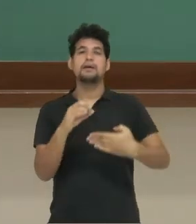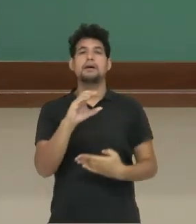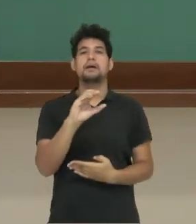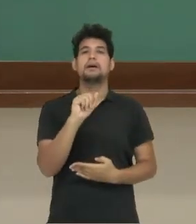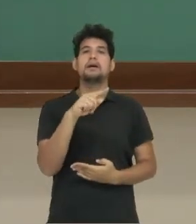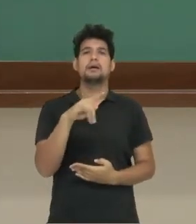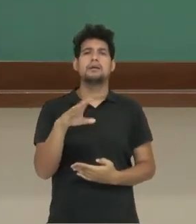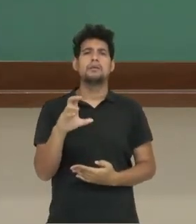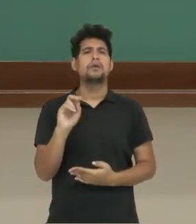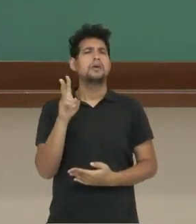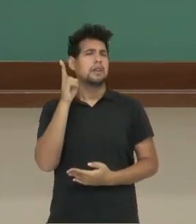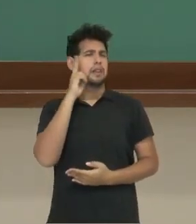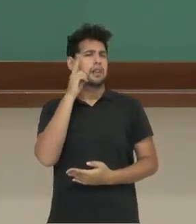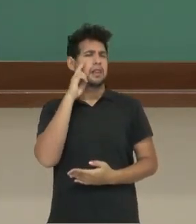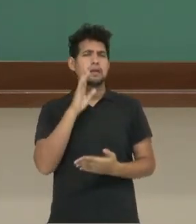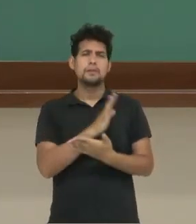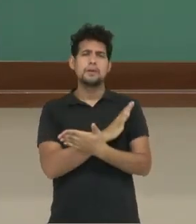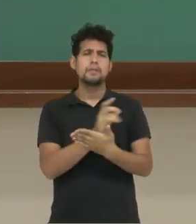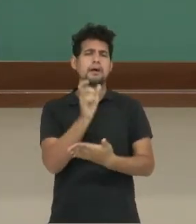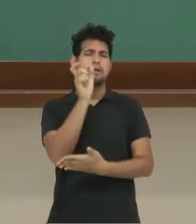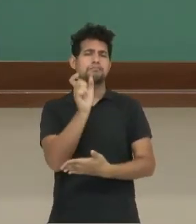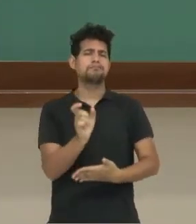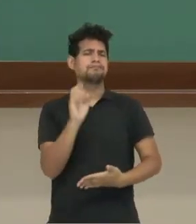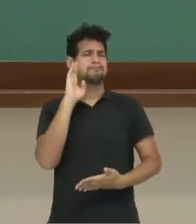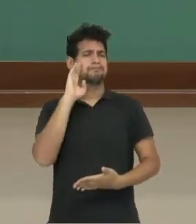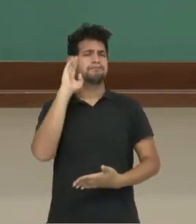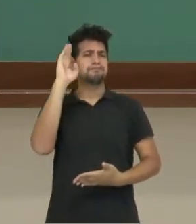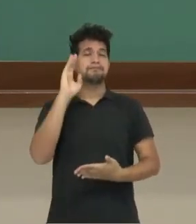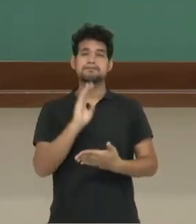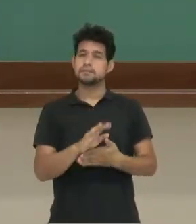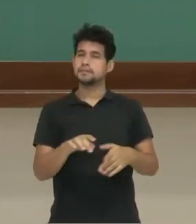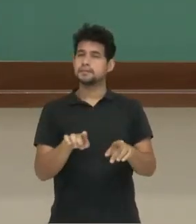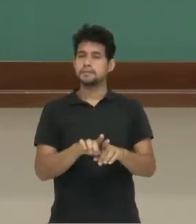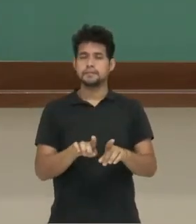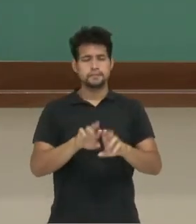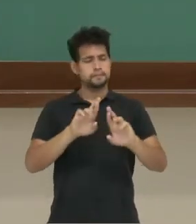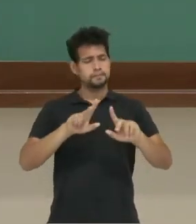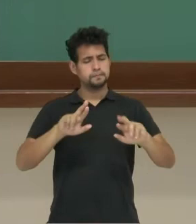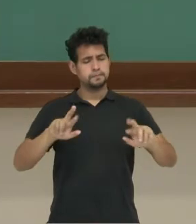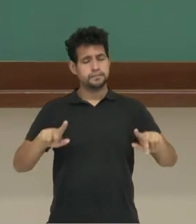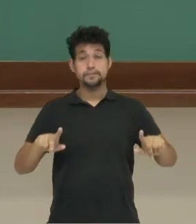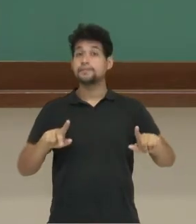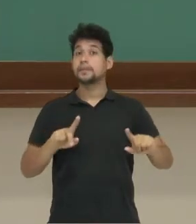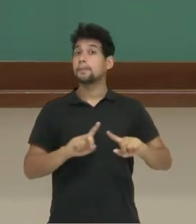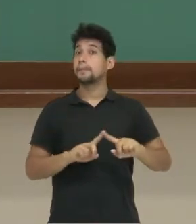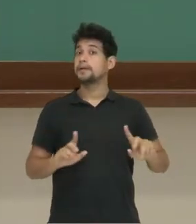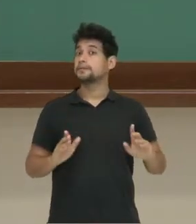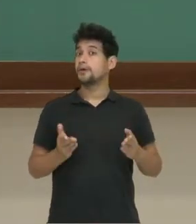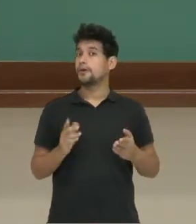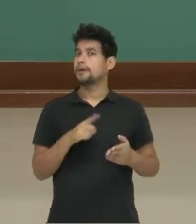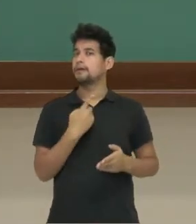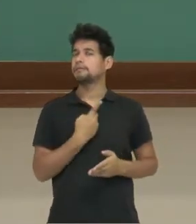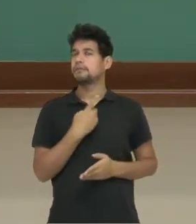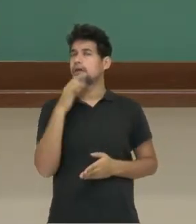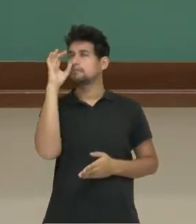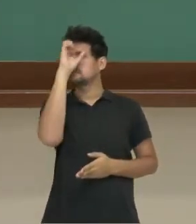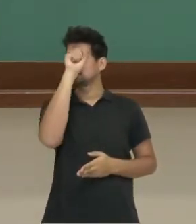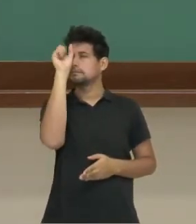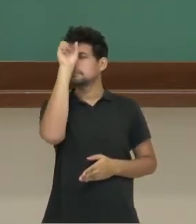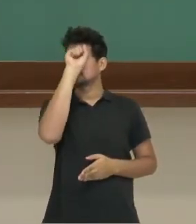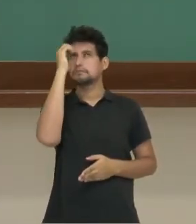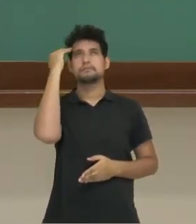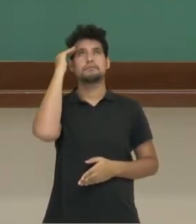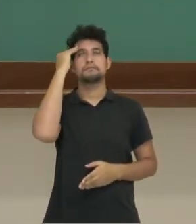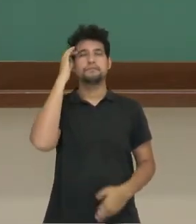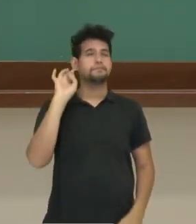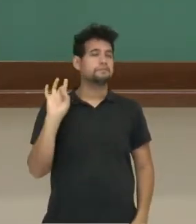algumas características principais do atletismo e desse tipo de prova. Agora a gente vai entender cada uma